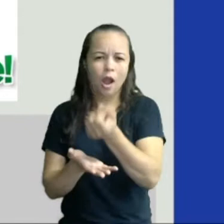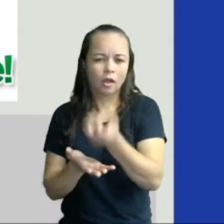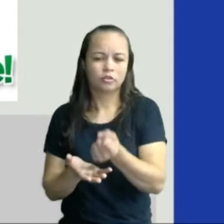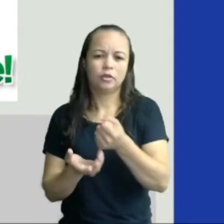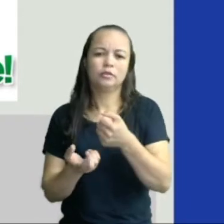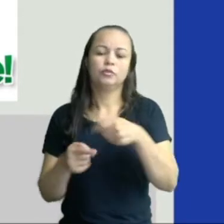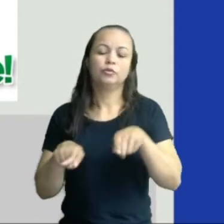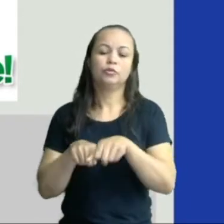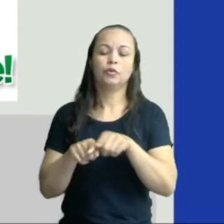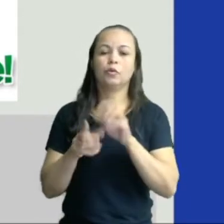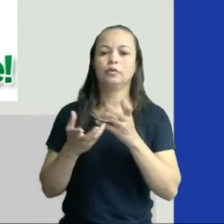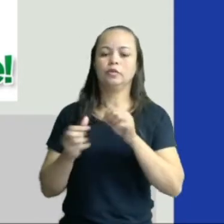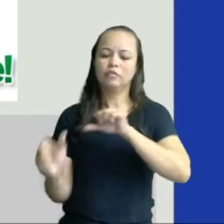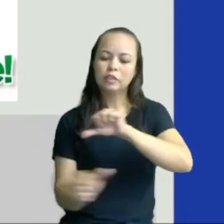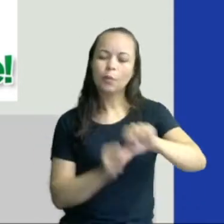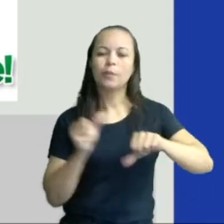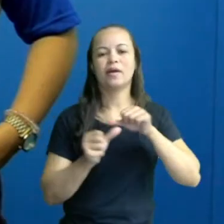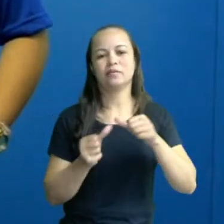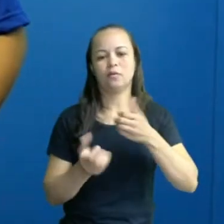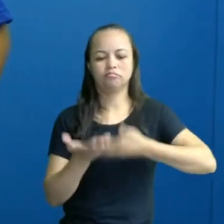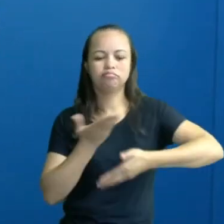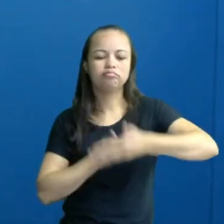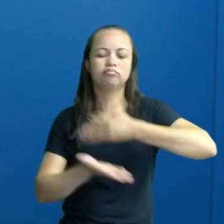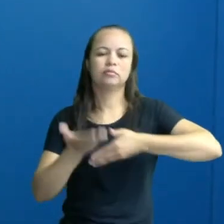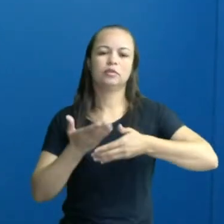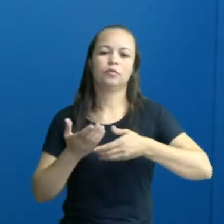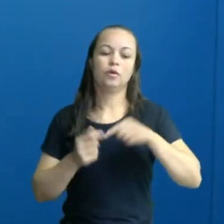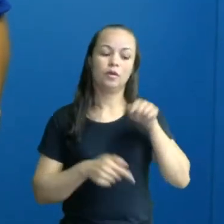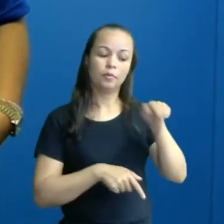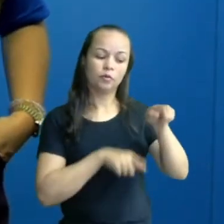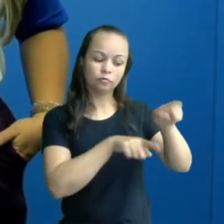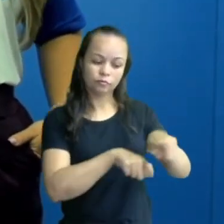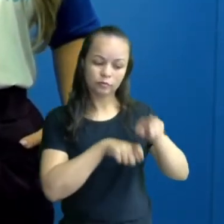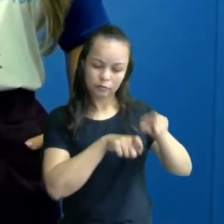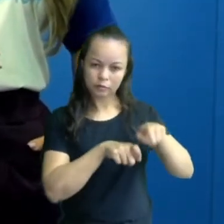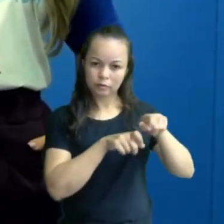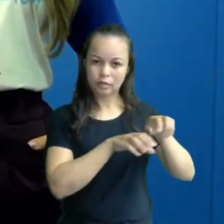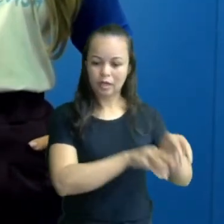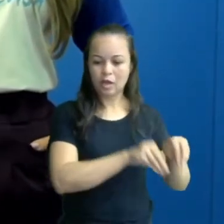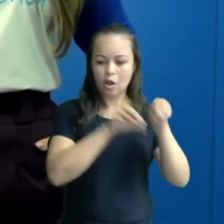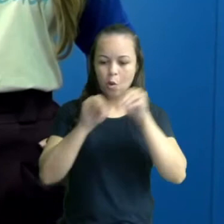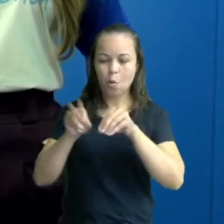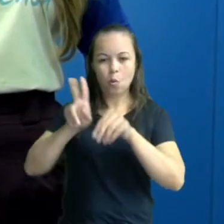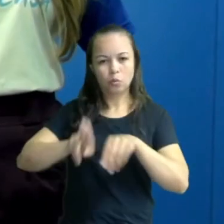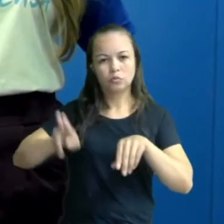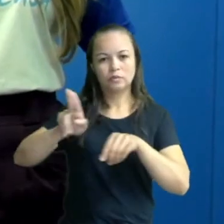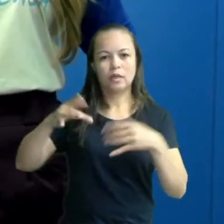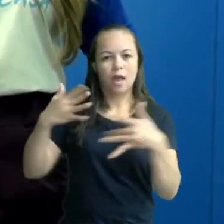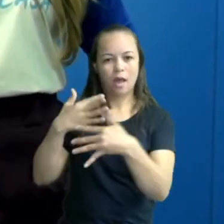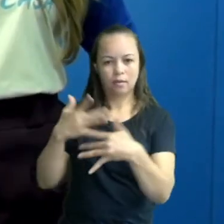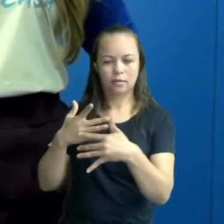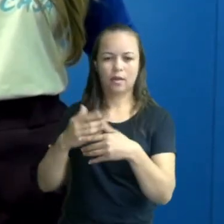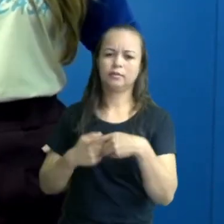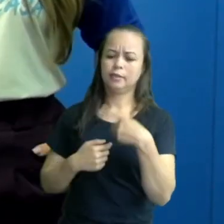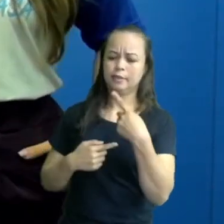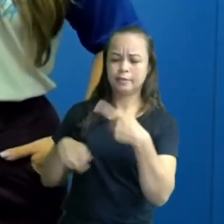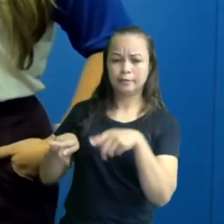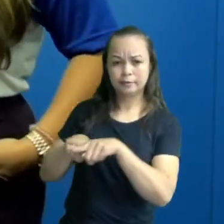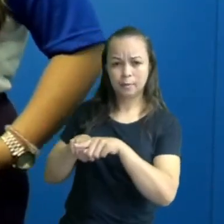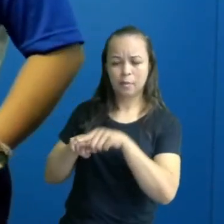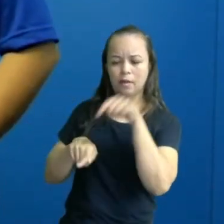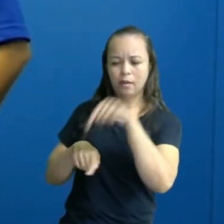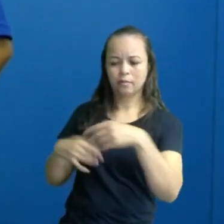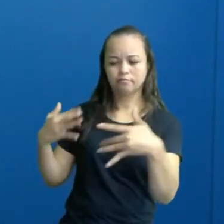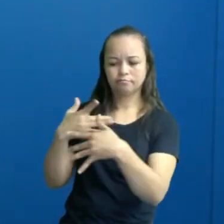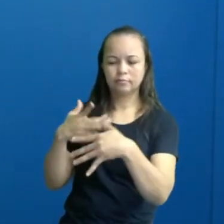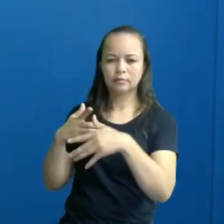existe uma troca, gente. O que produz no campo é utilizado na cidade e o que também é produzido na cidade pode ser utilizado